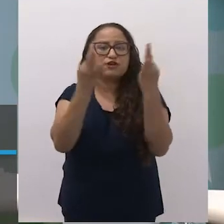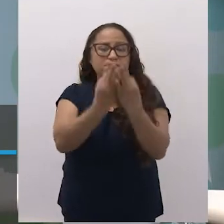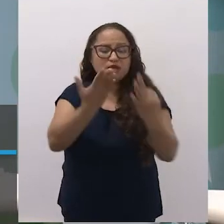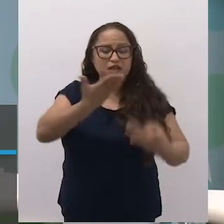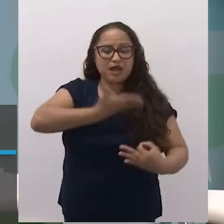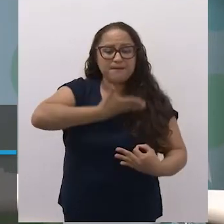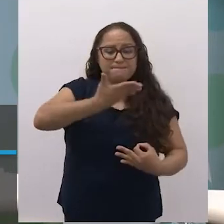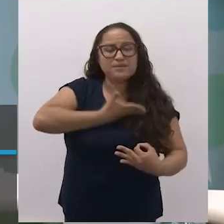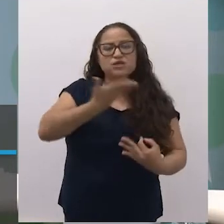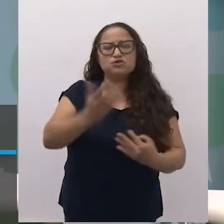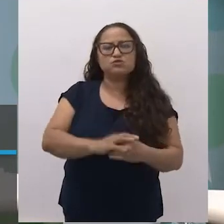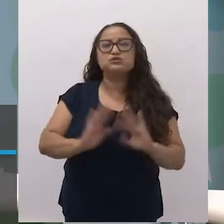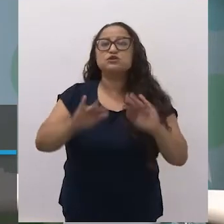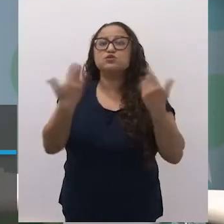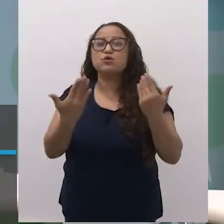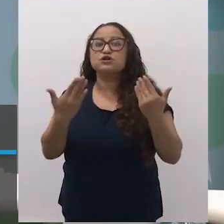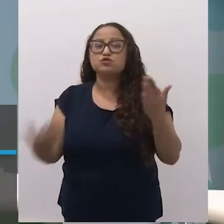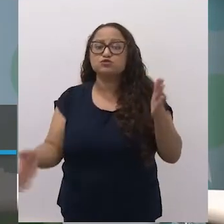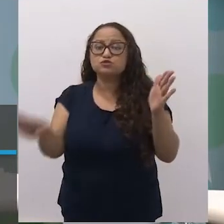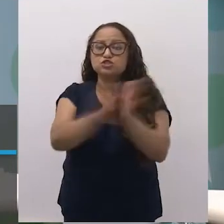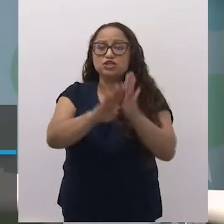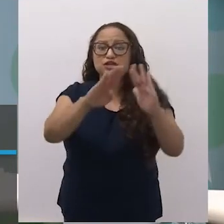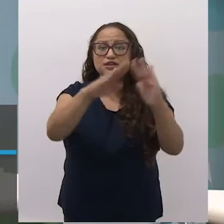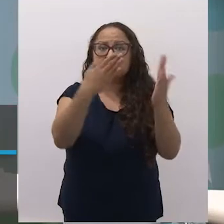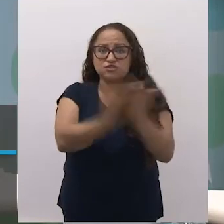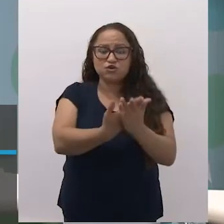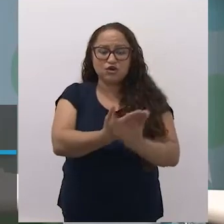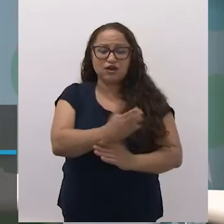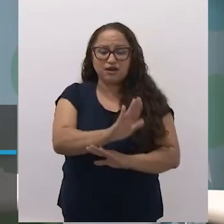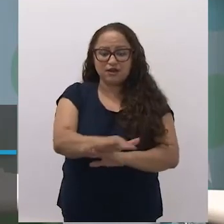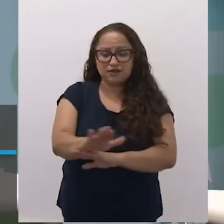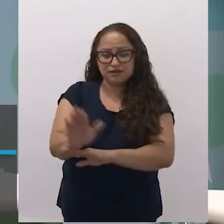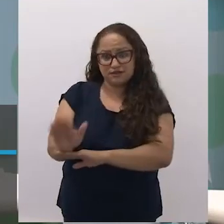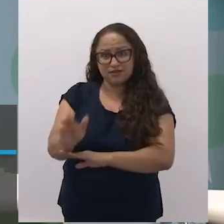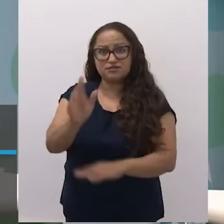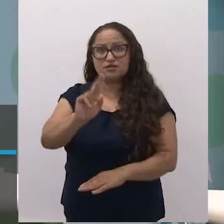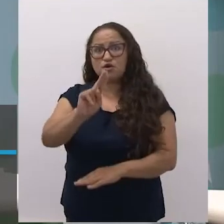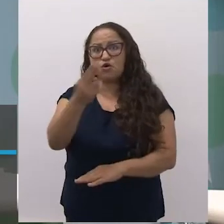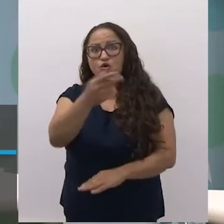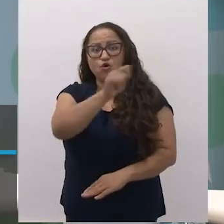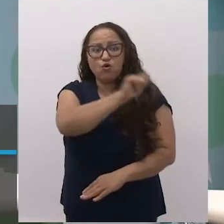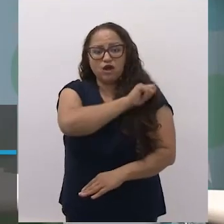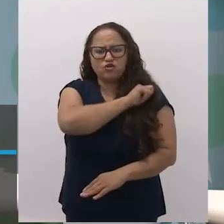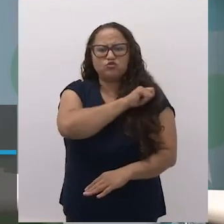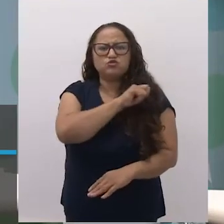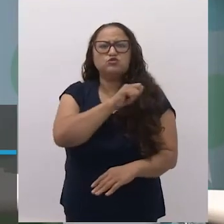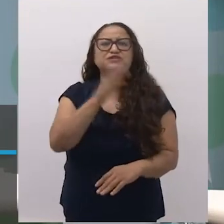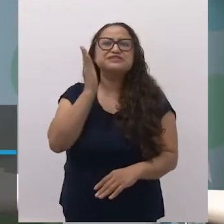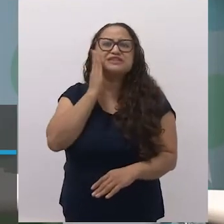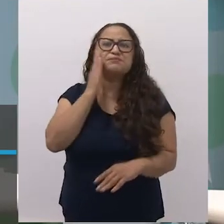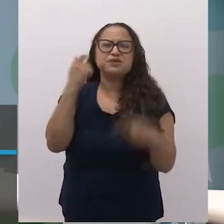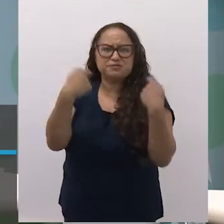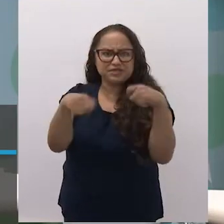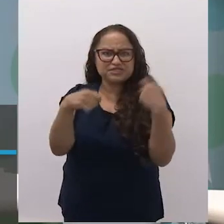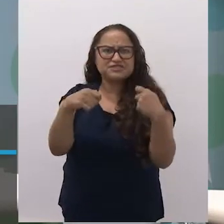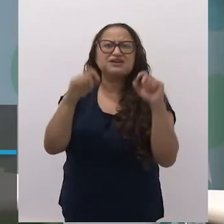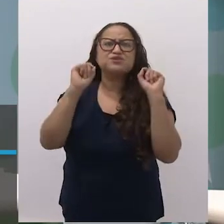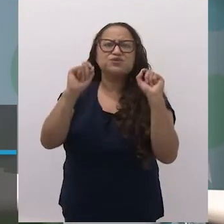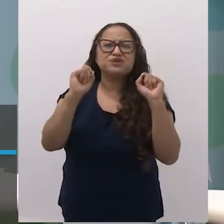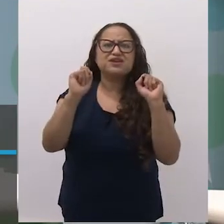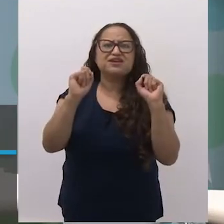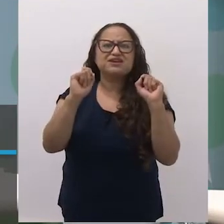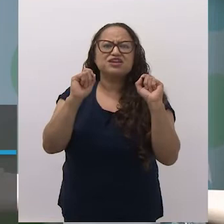e quando chega na escola, o aluno, a criança, ele precisa saber que a convivência é necessária.